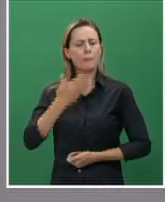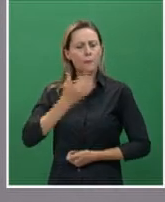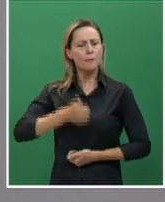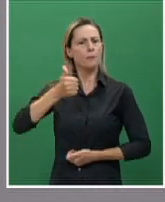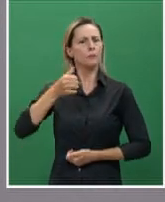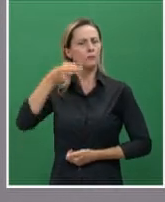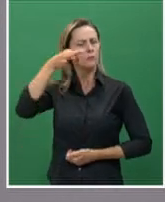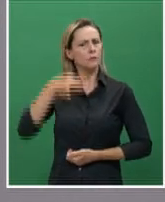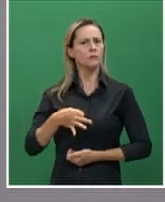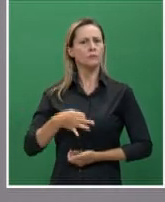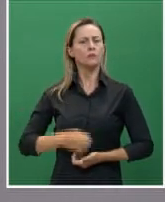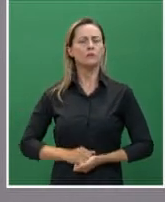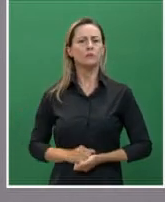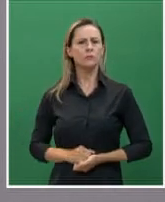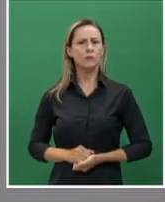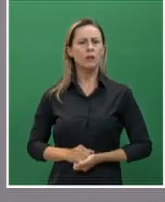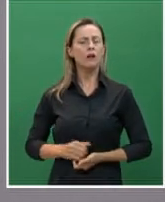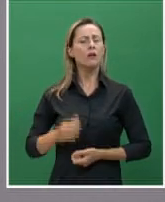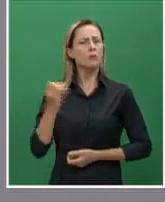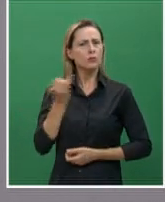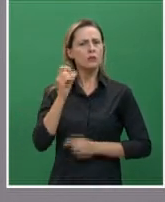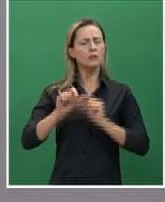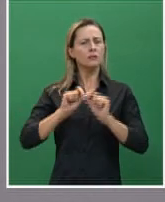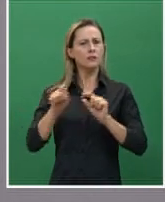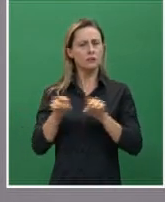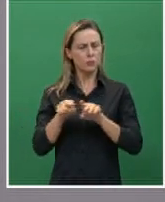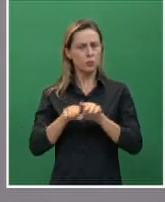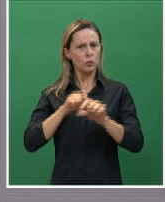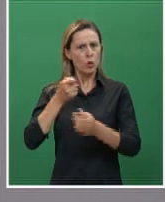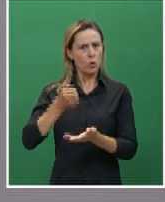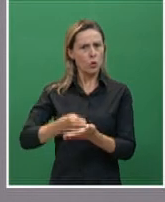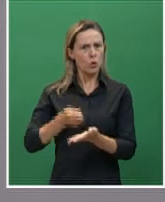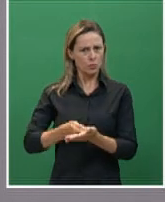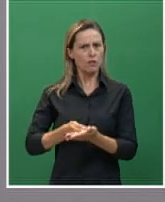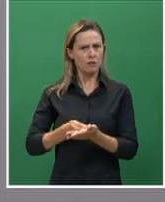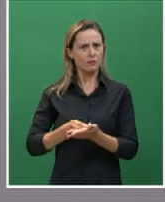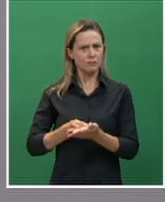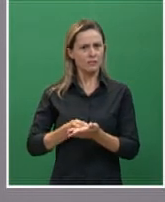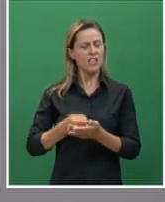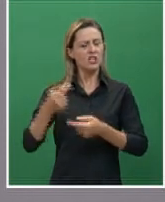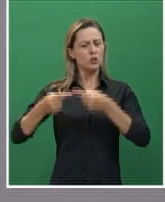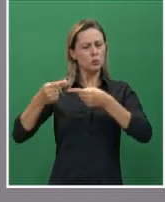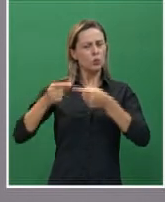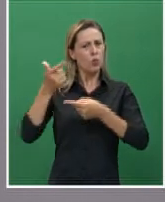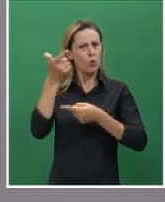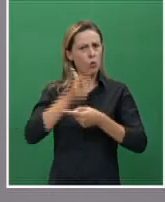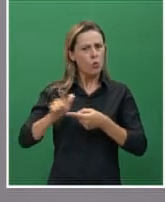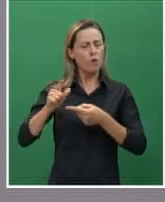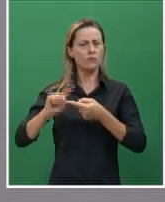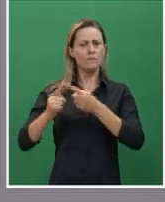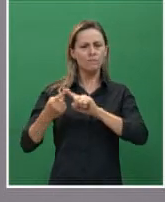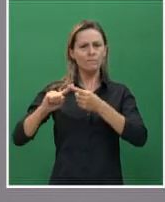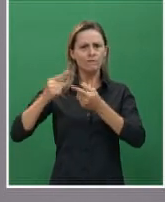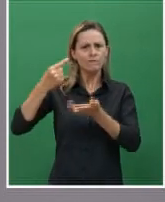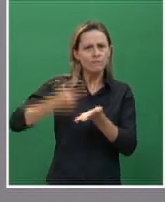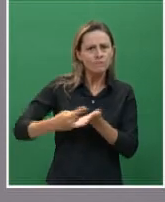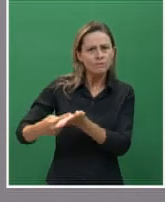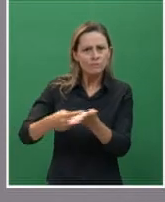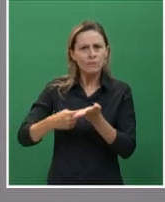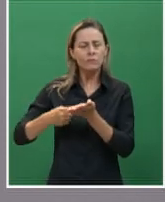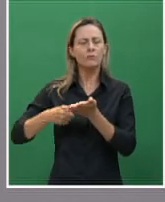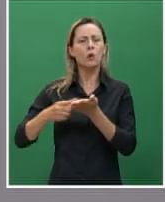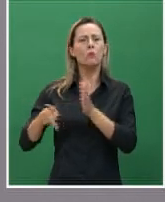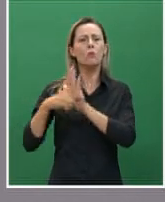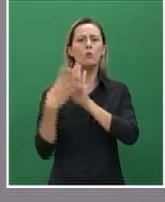melhoria na questão dos fundamental justamente deve fazer a cobrança dos outros é rediscutir o próprio próprio modelo do